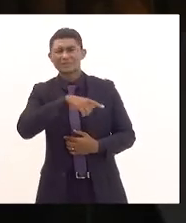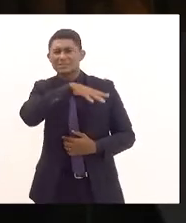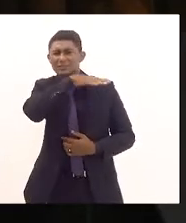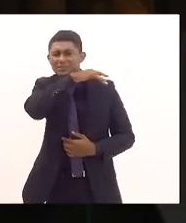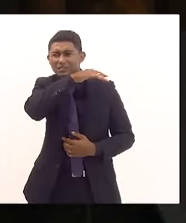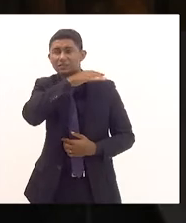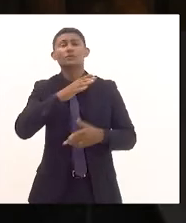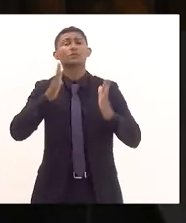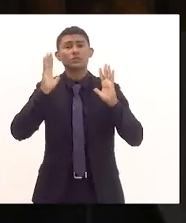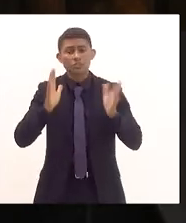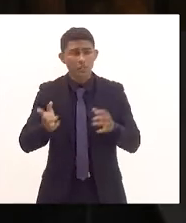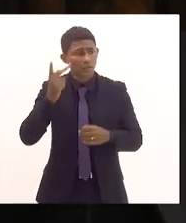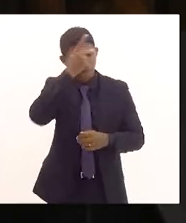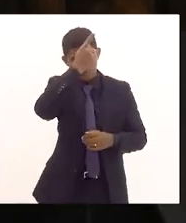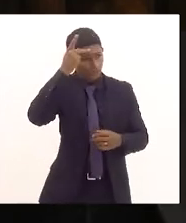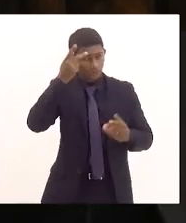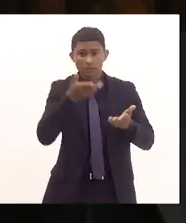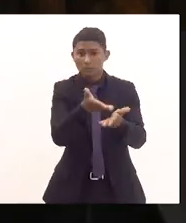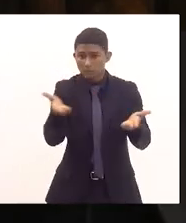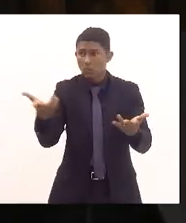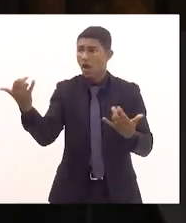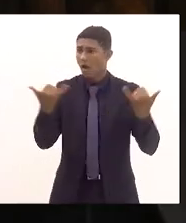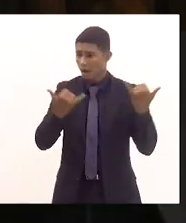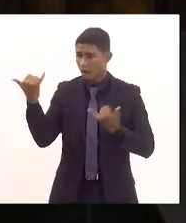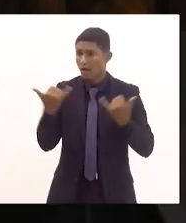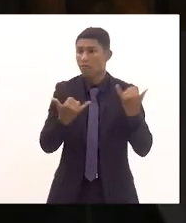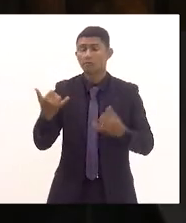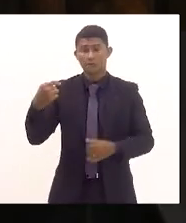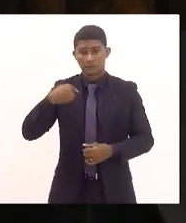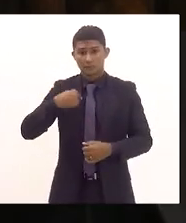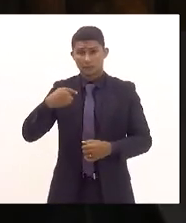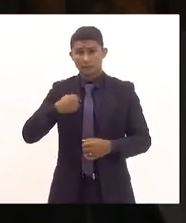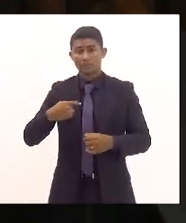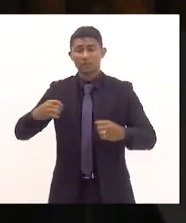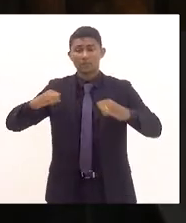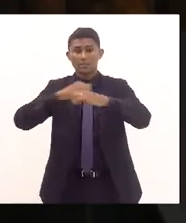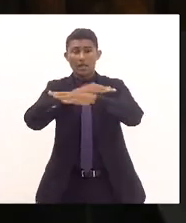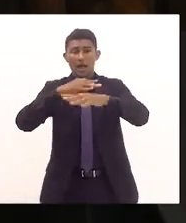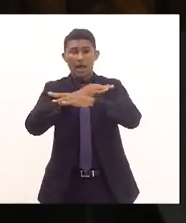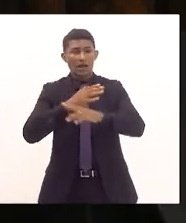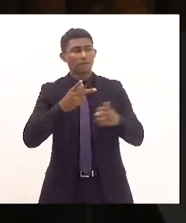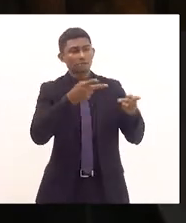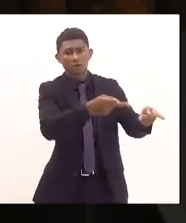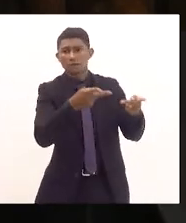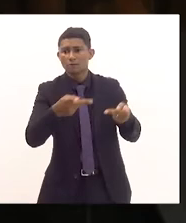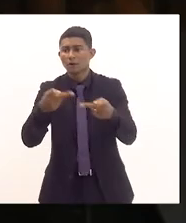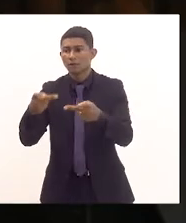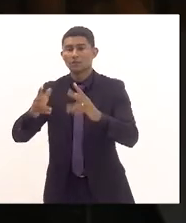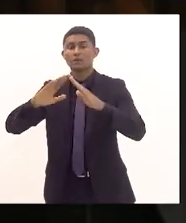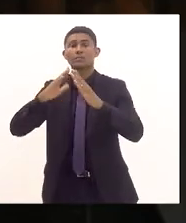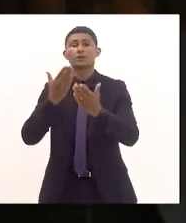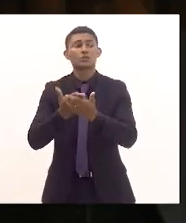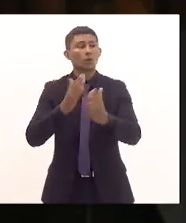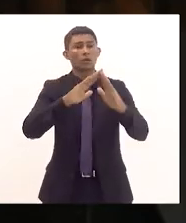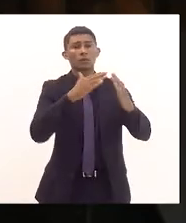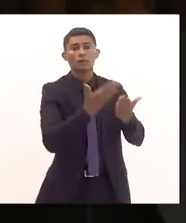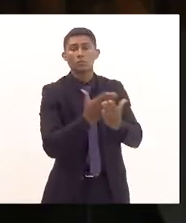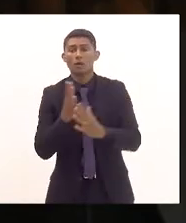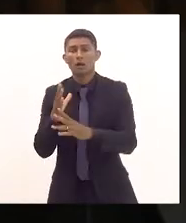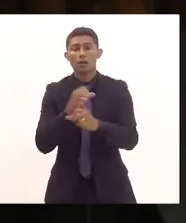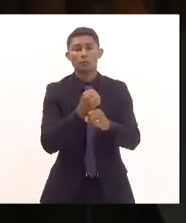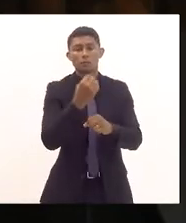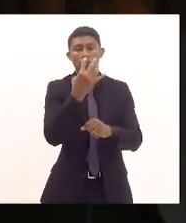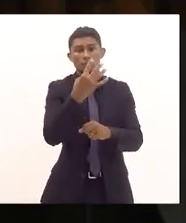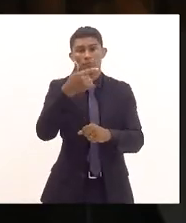recebi nº gelados da ponta Presidente rodando a nossa cidade já fui mais de 420 escolas e sempre que eu